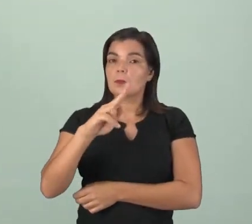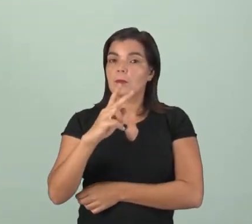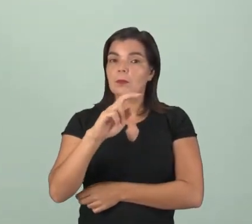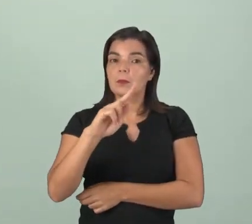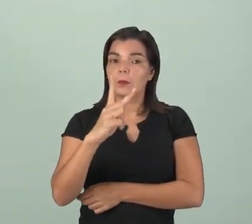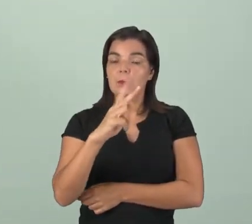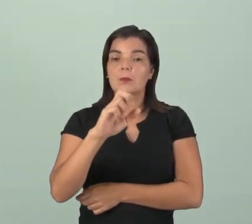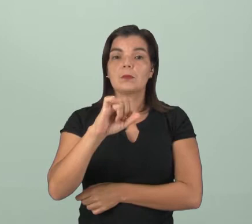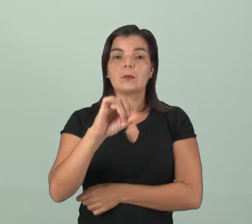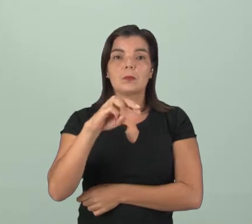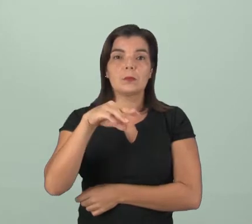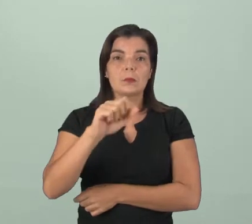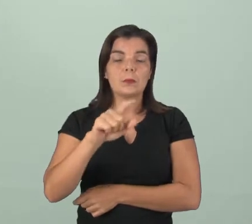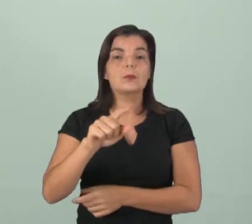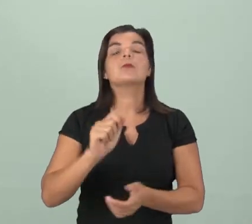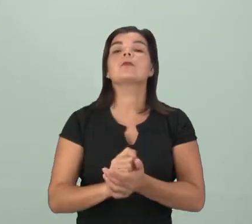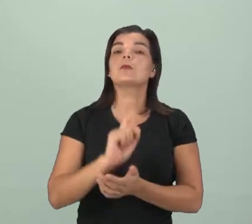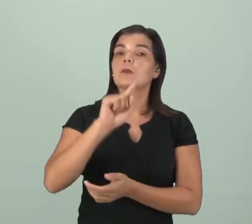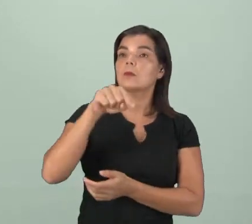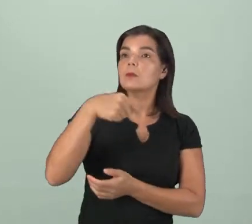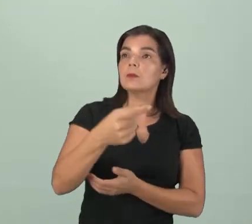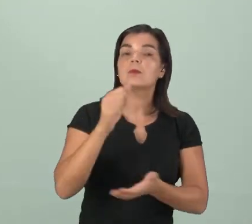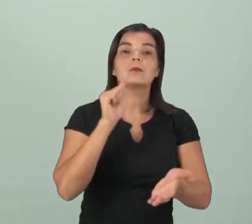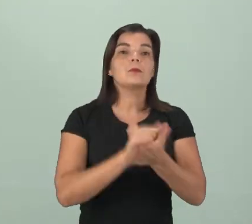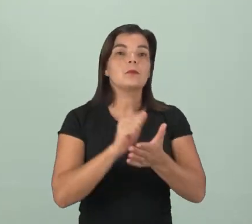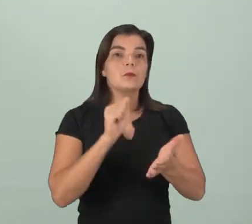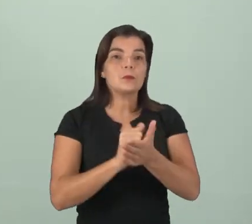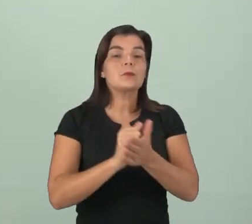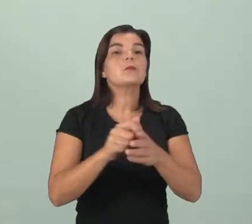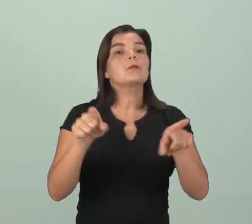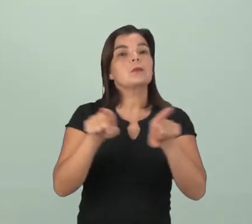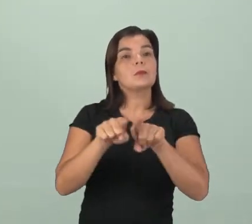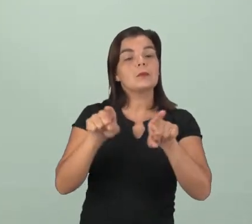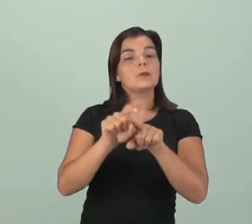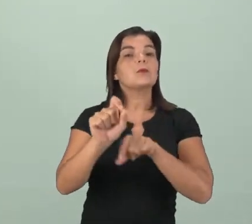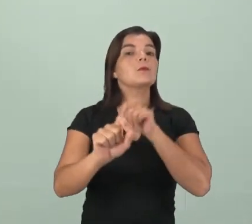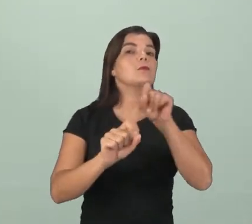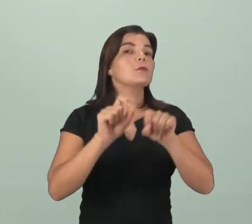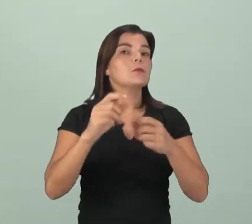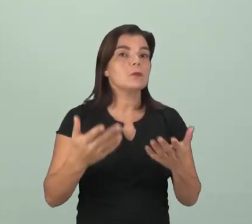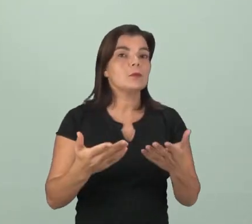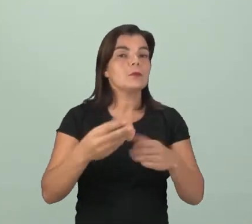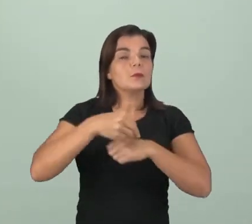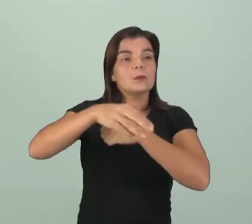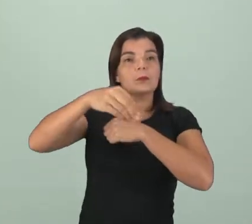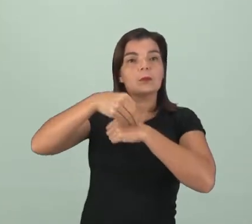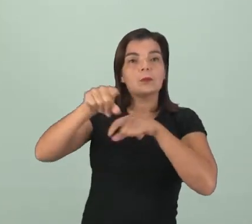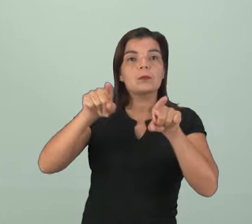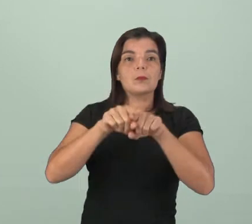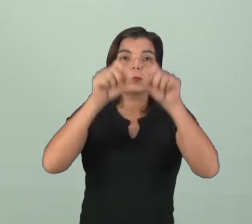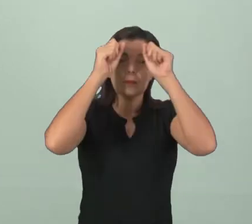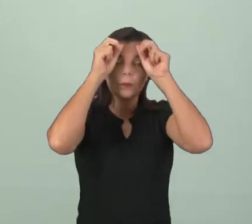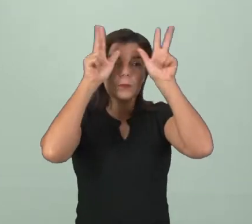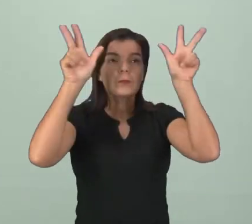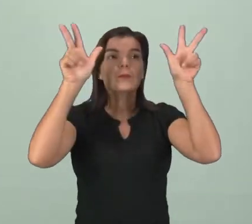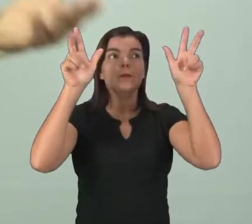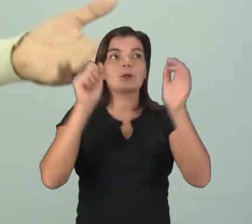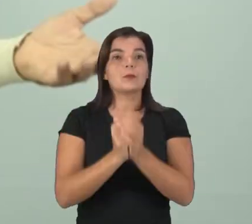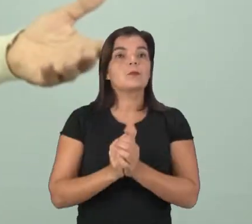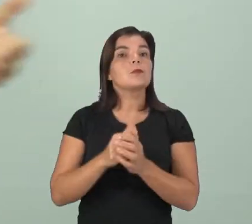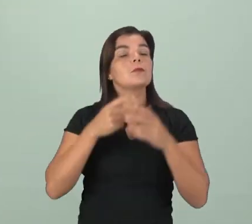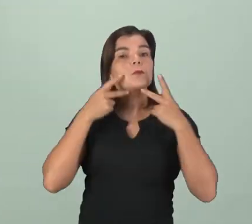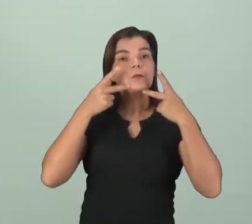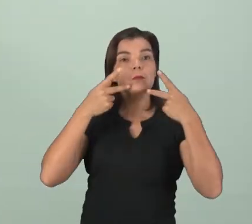transmissão oral, que posteriormente foi escrita, também é considerada transmitida por Moisés, ok? O profeta